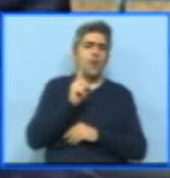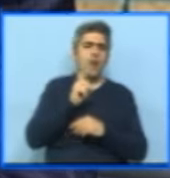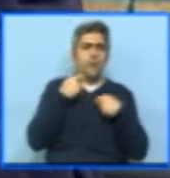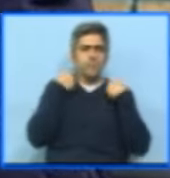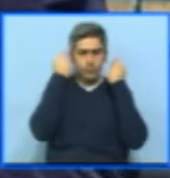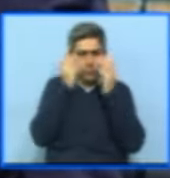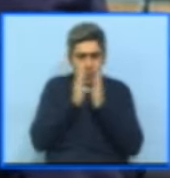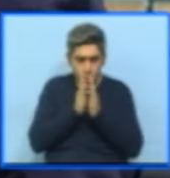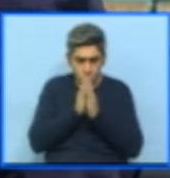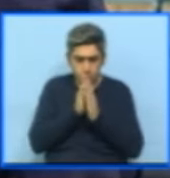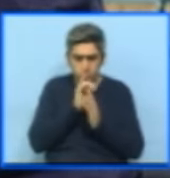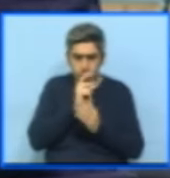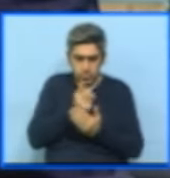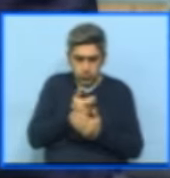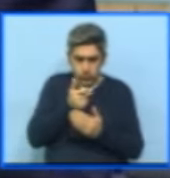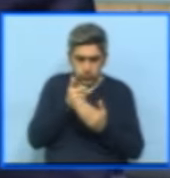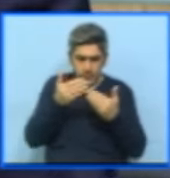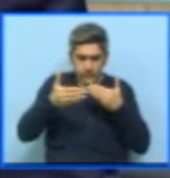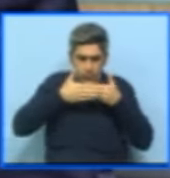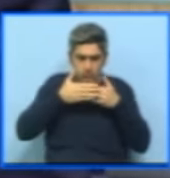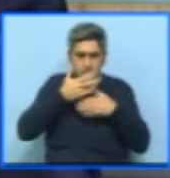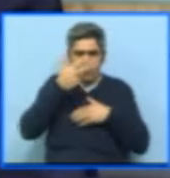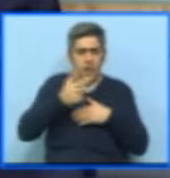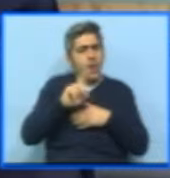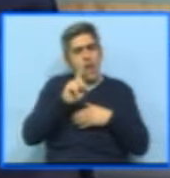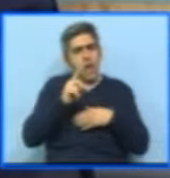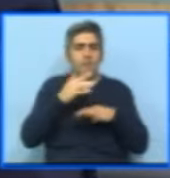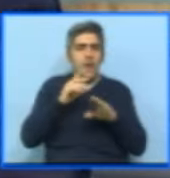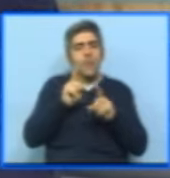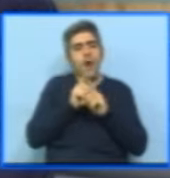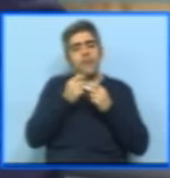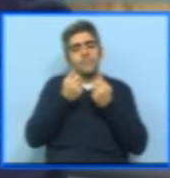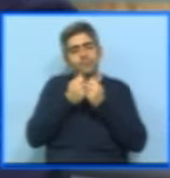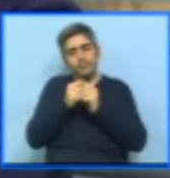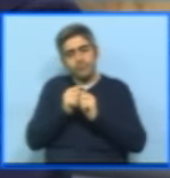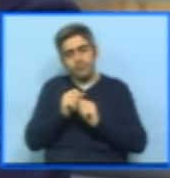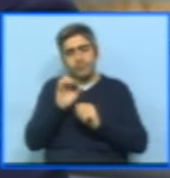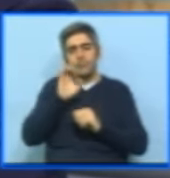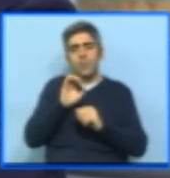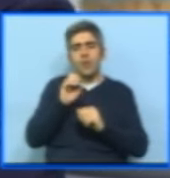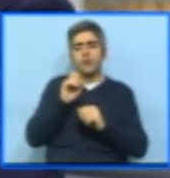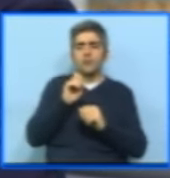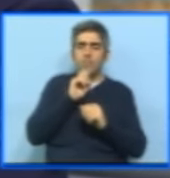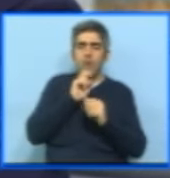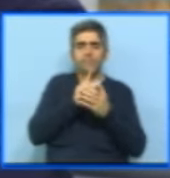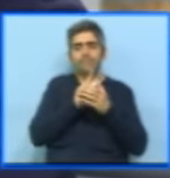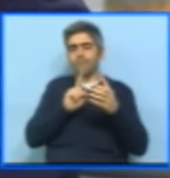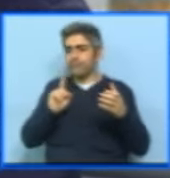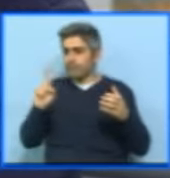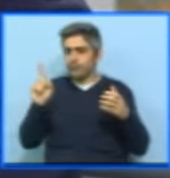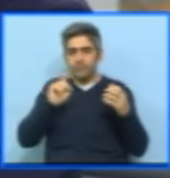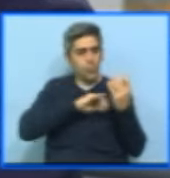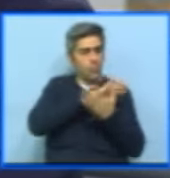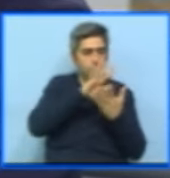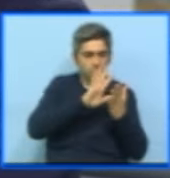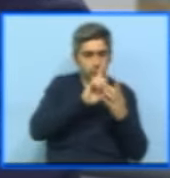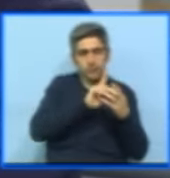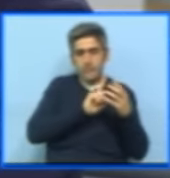poderá ser, não há um formato único de estar retirado, mas esta necessidade de, em plena